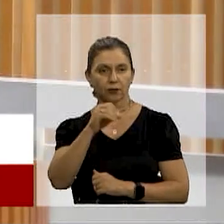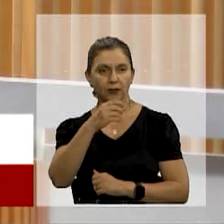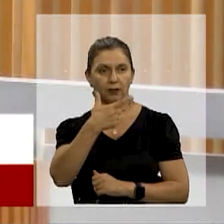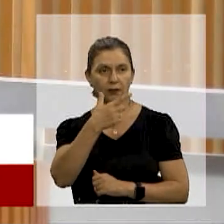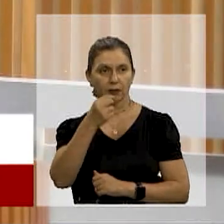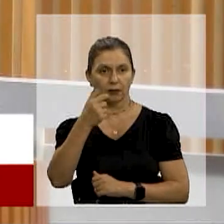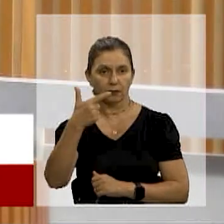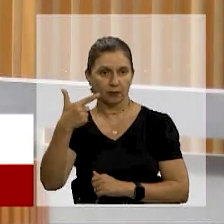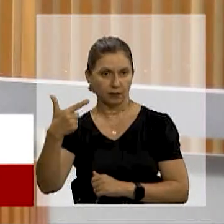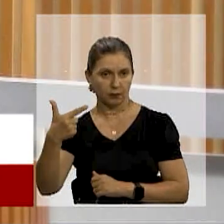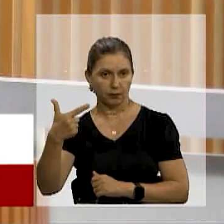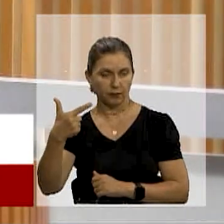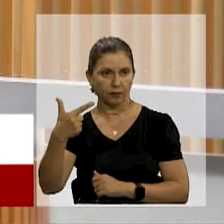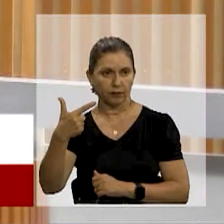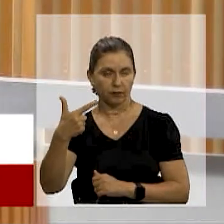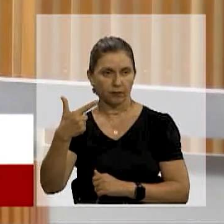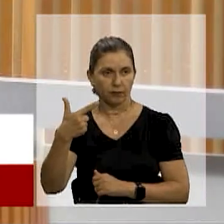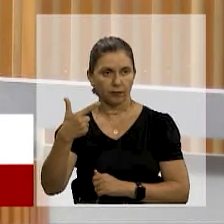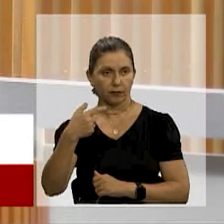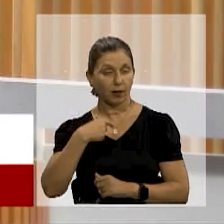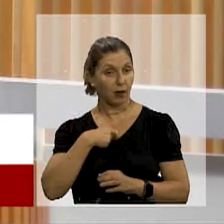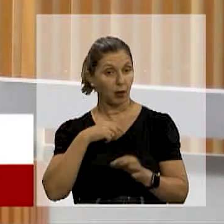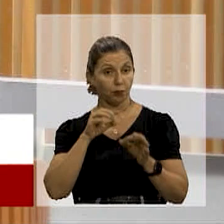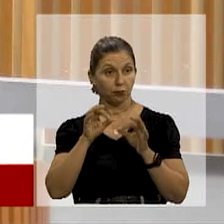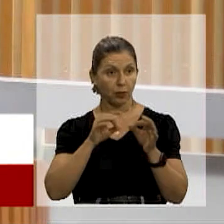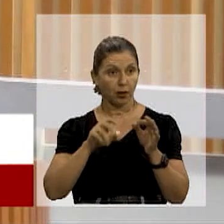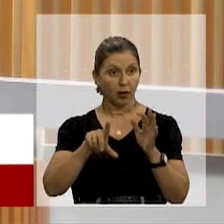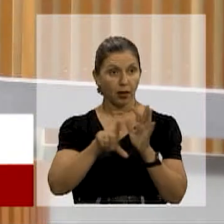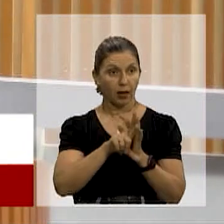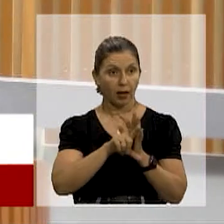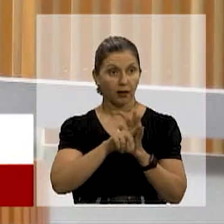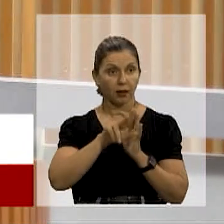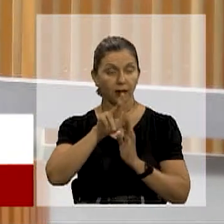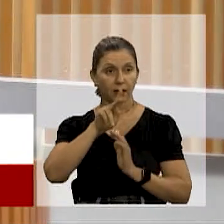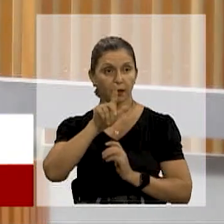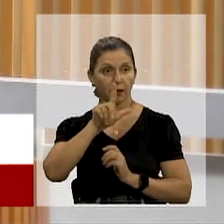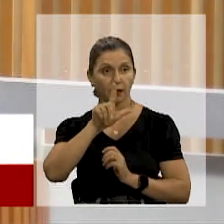9.340/2022, de autoria minha, a Lei do PLESC,